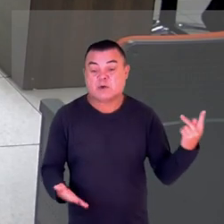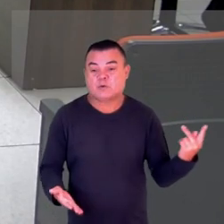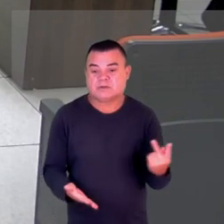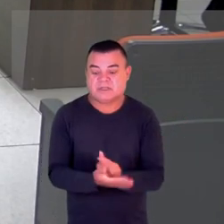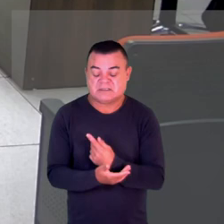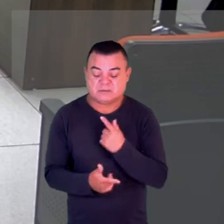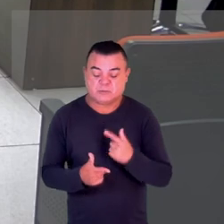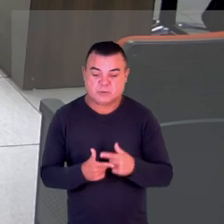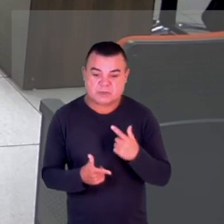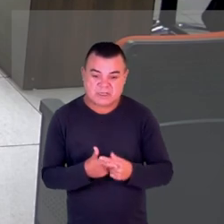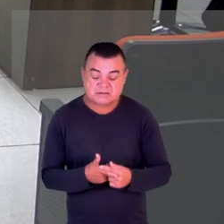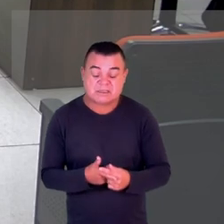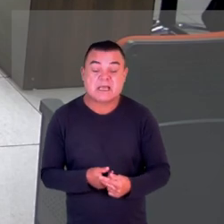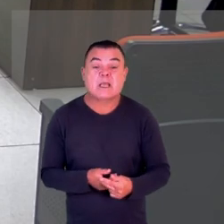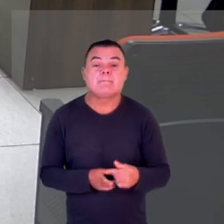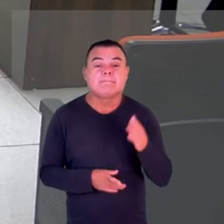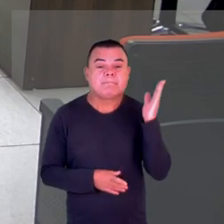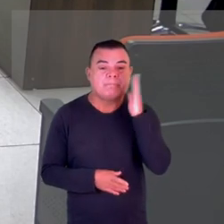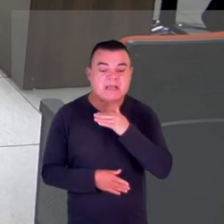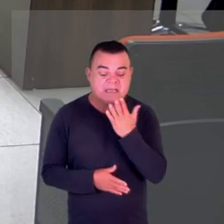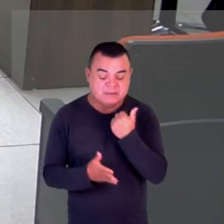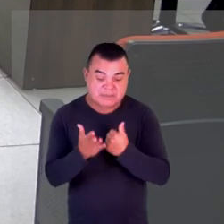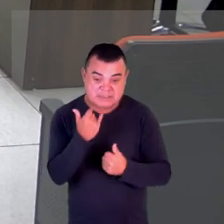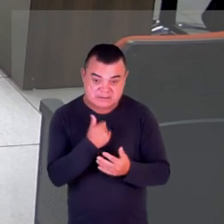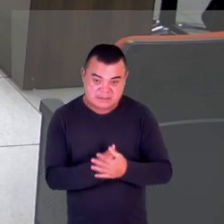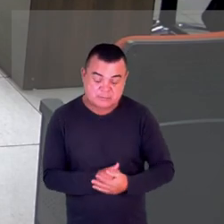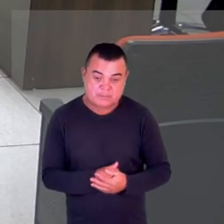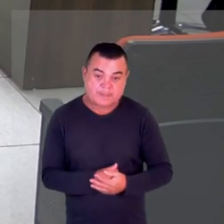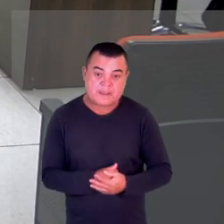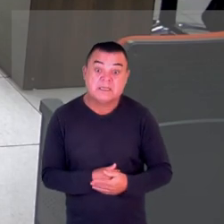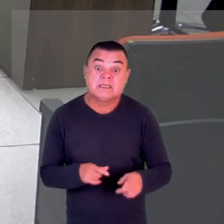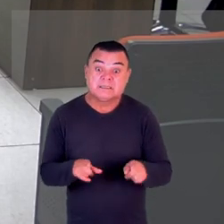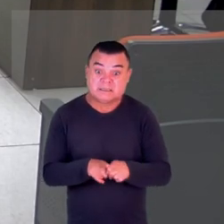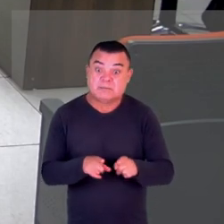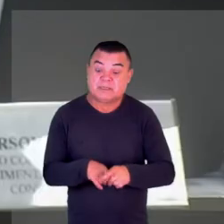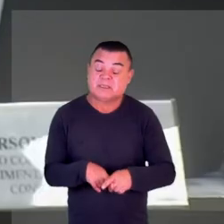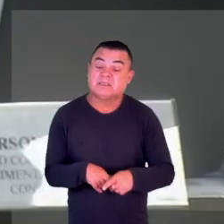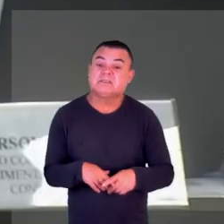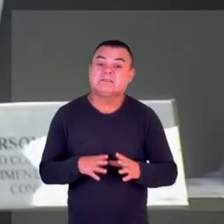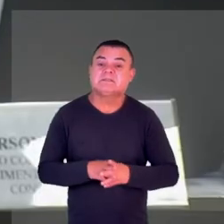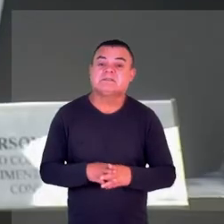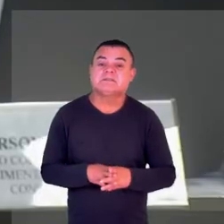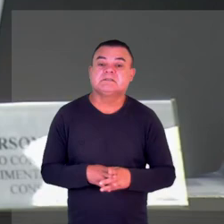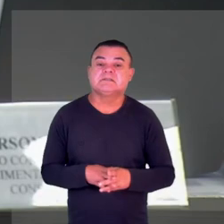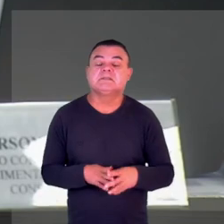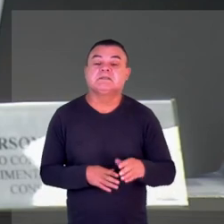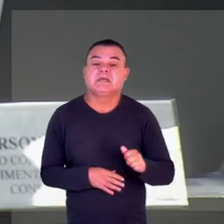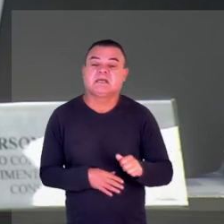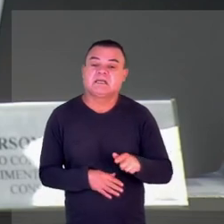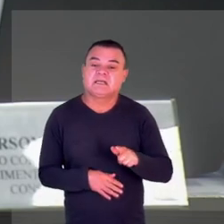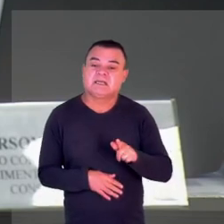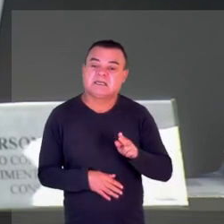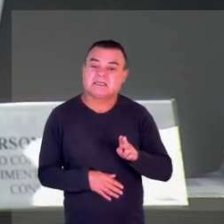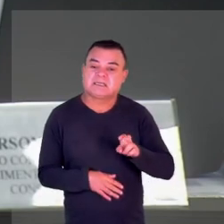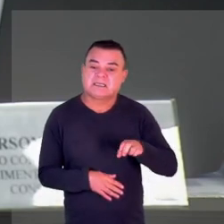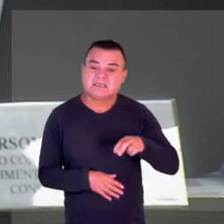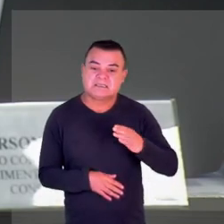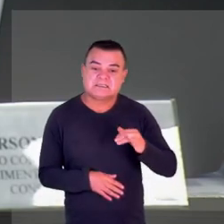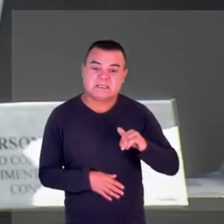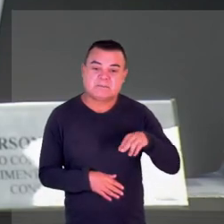alimenta então e aí o acrescimento Global a questão emergência climática é outra coisa questão que tá